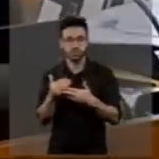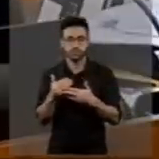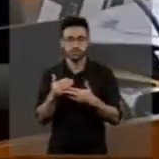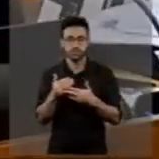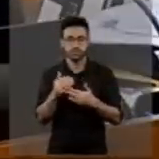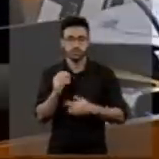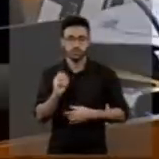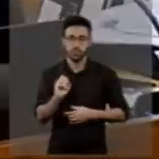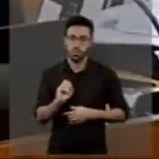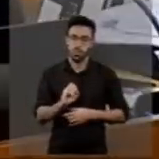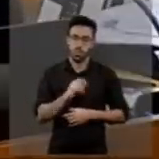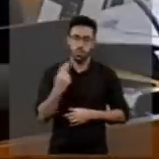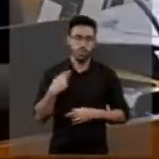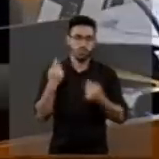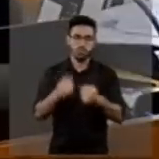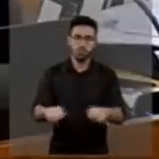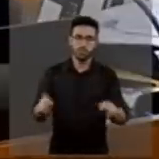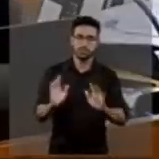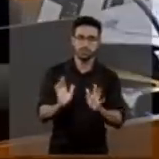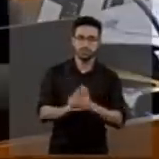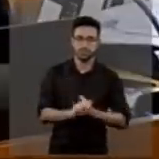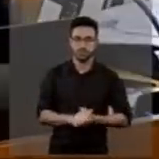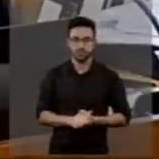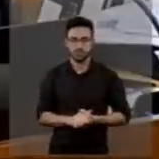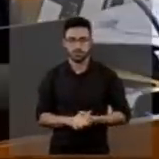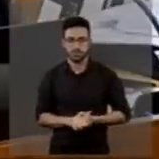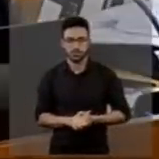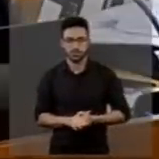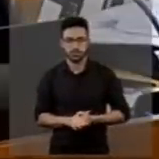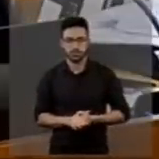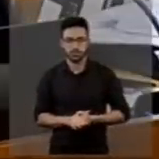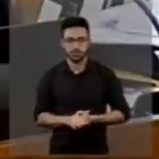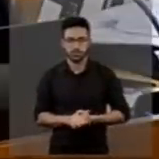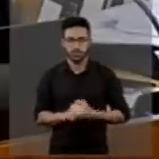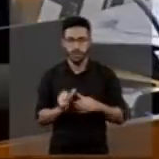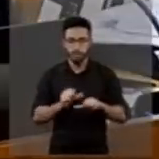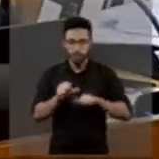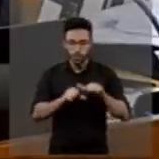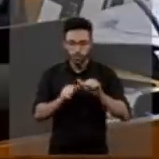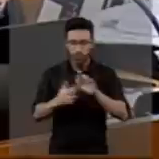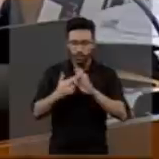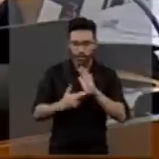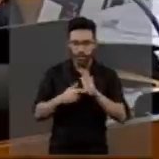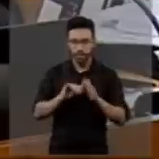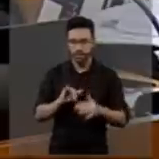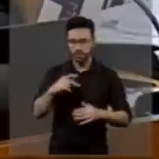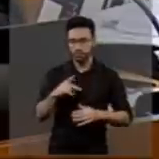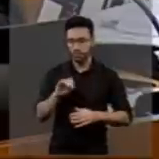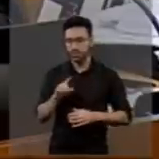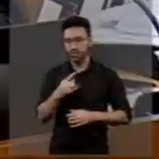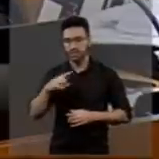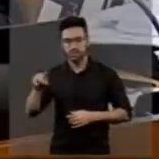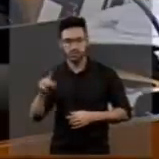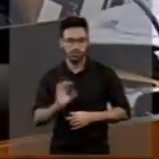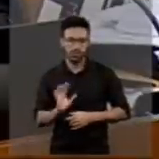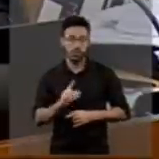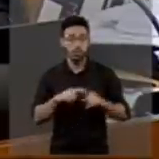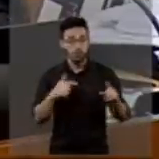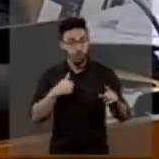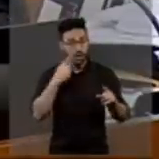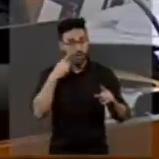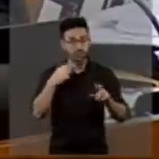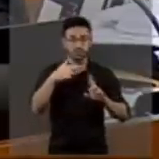hoje não há necessidade. Não significa que se alterou a impugnação. Só que hoje, quando se lê o inciso 2º e o parágrafo